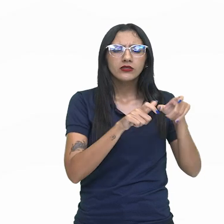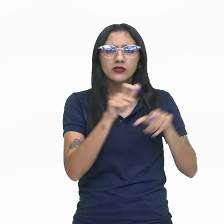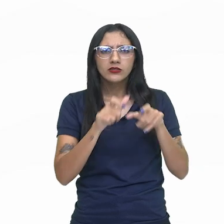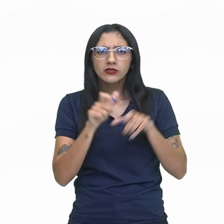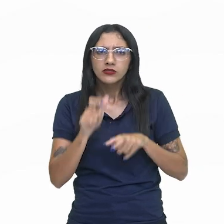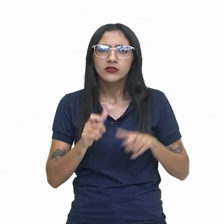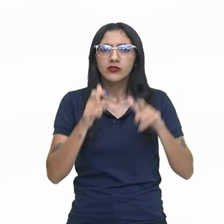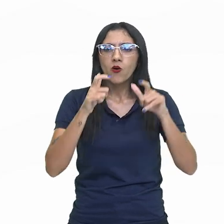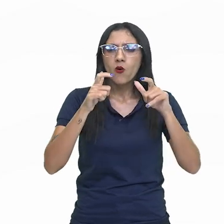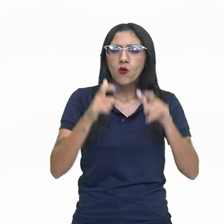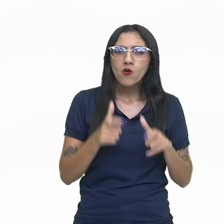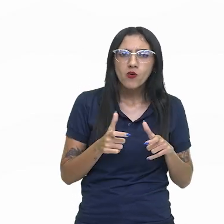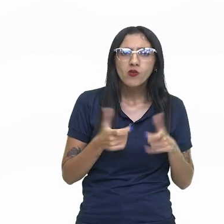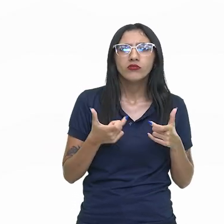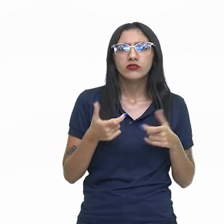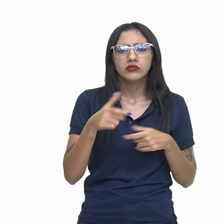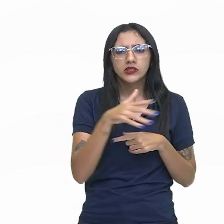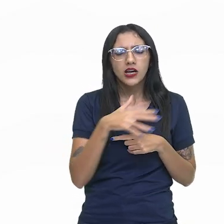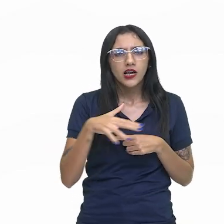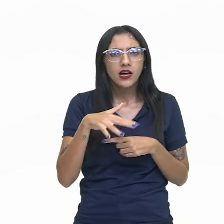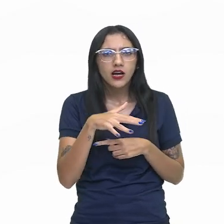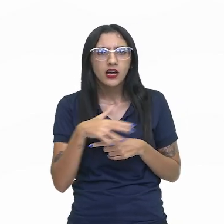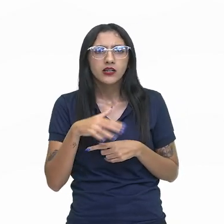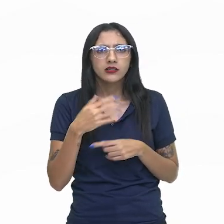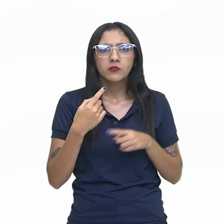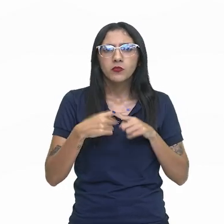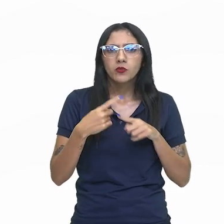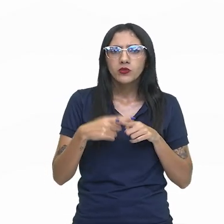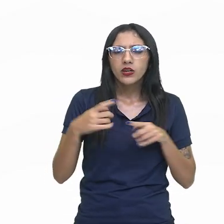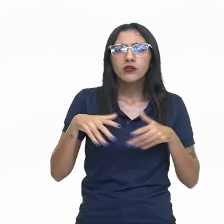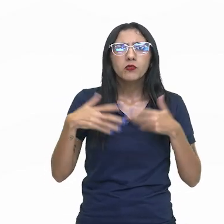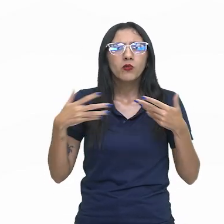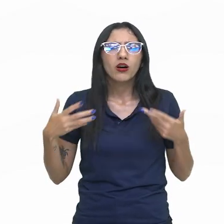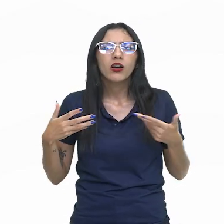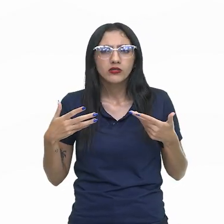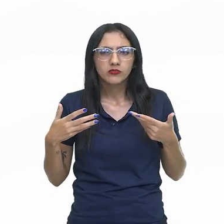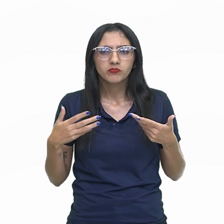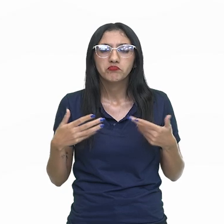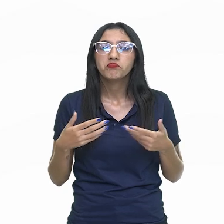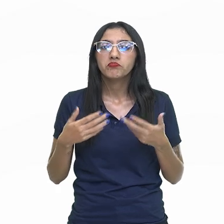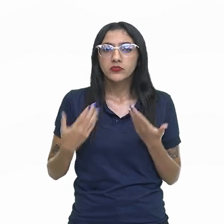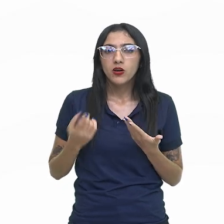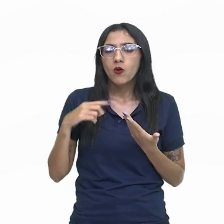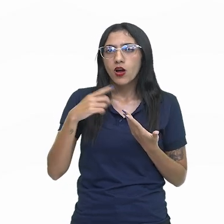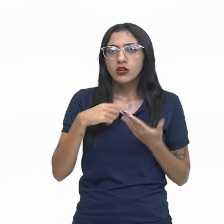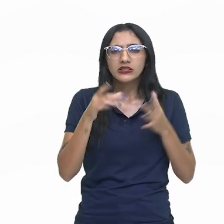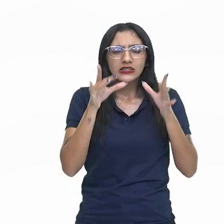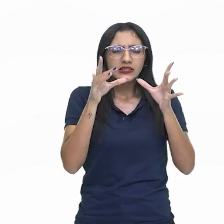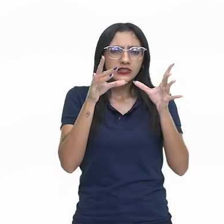o espaço onde aconteceu, quando e por quê, os detalhes são